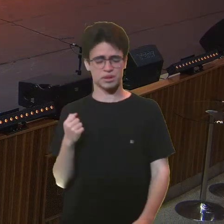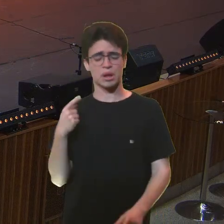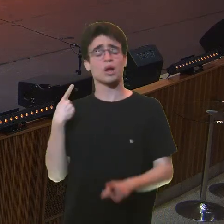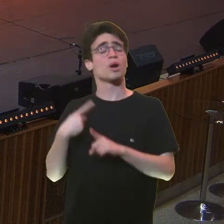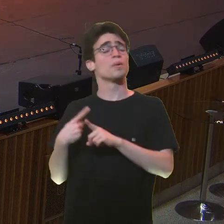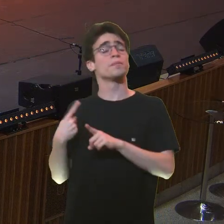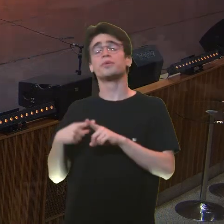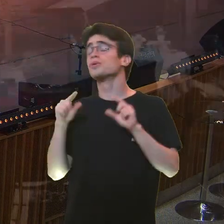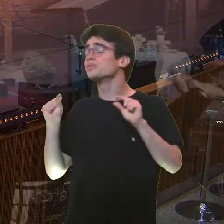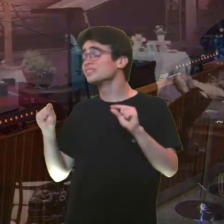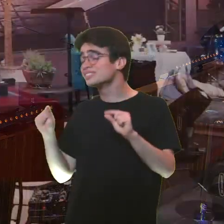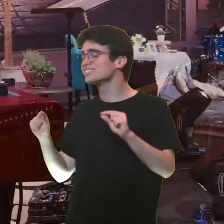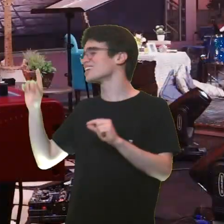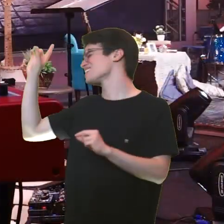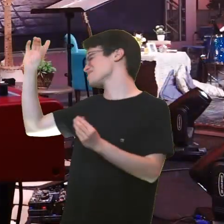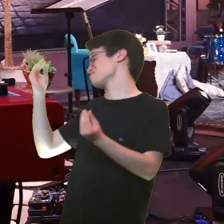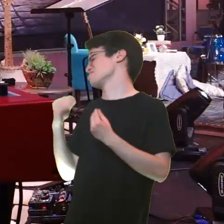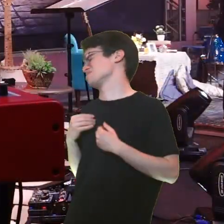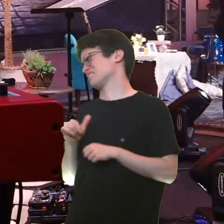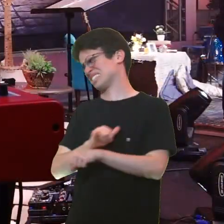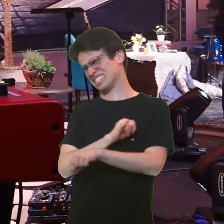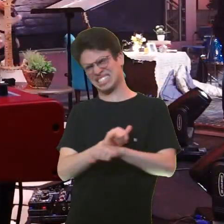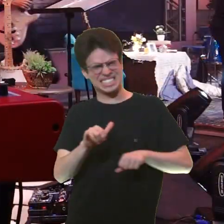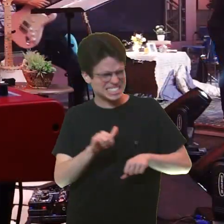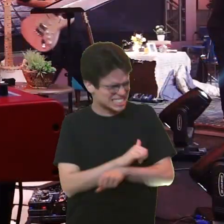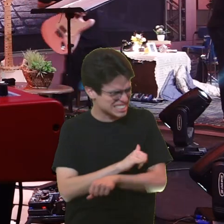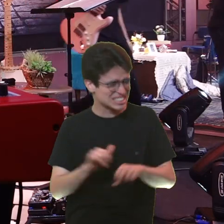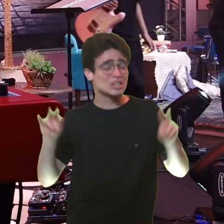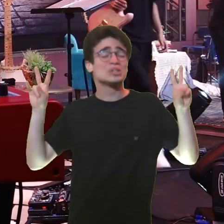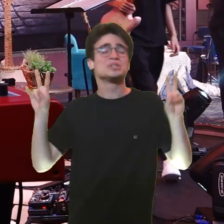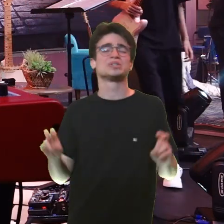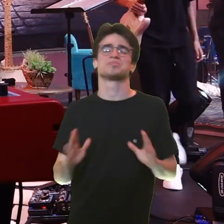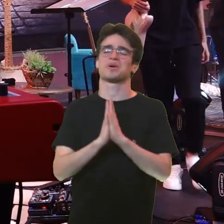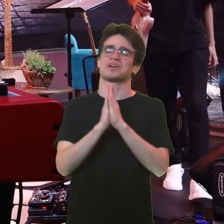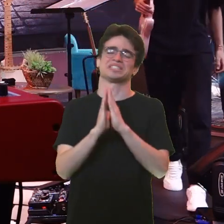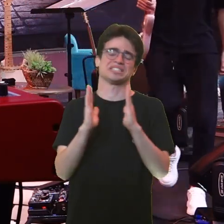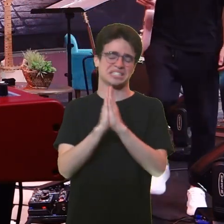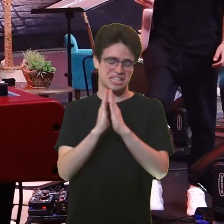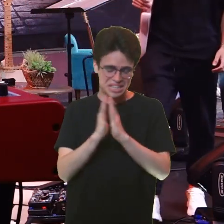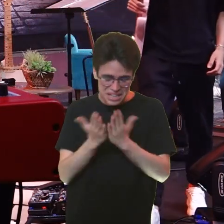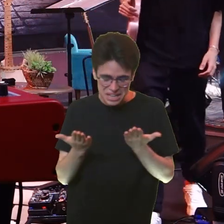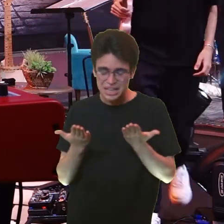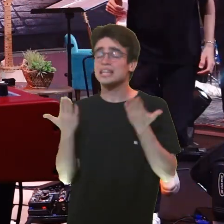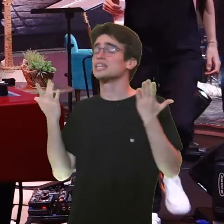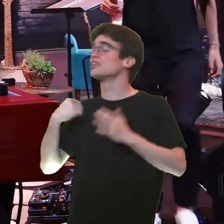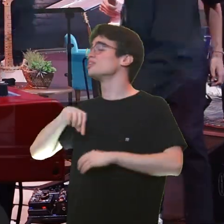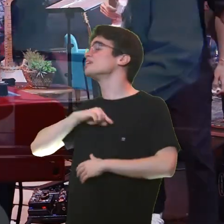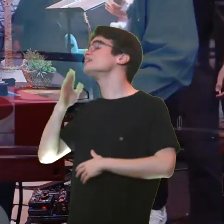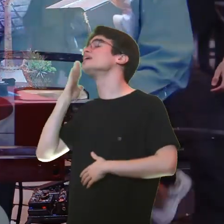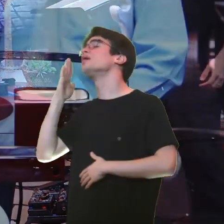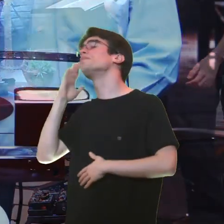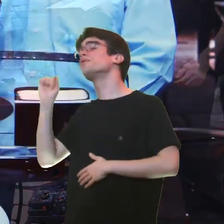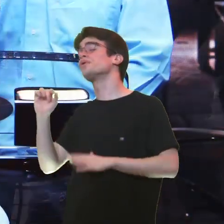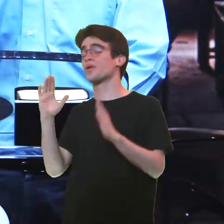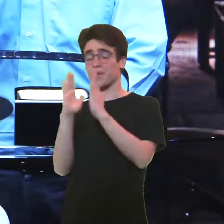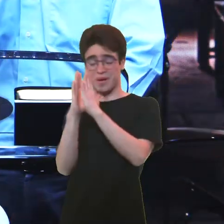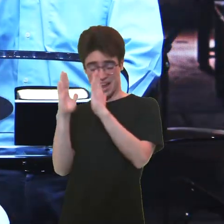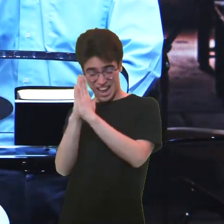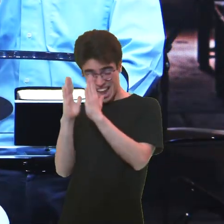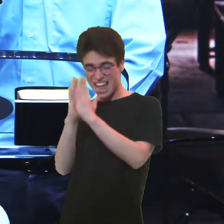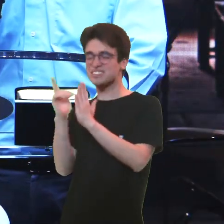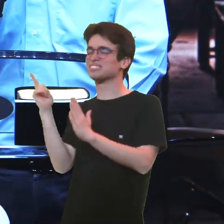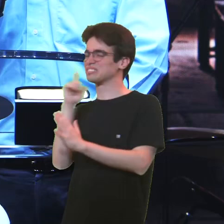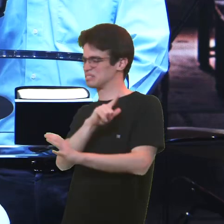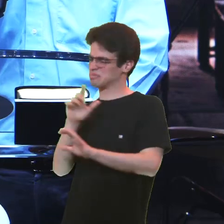la herramienta porque de la tu nos oración. deste a ferramenta da oração. Y sabemos que la oración E mueve sabemos que a montañas, oração